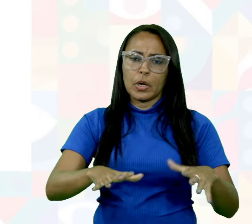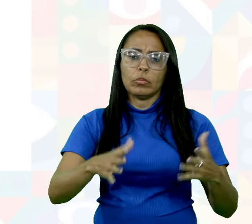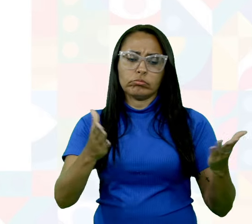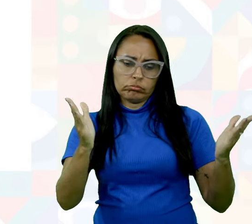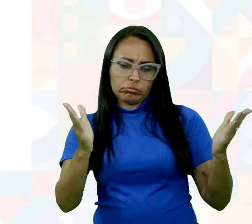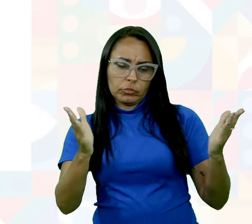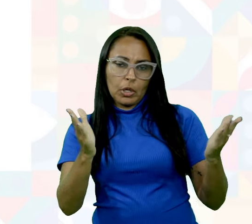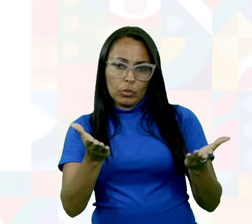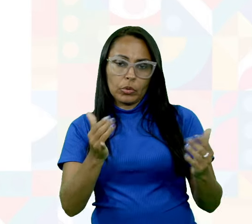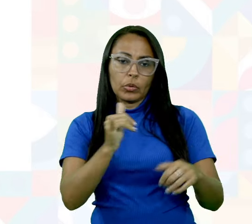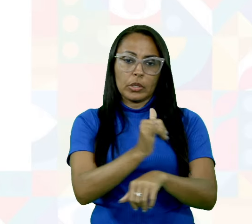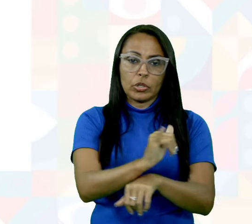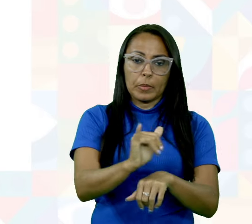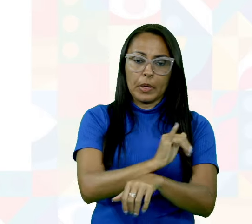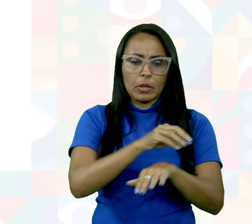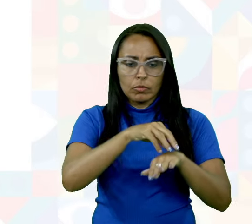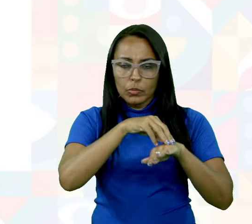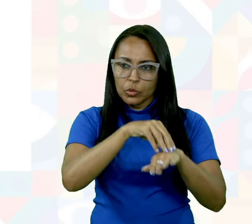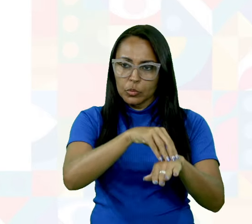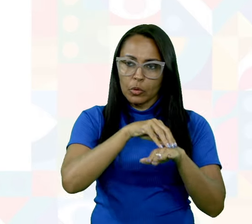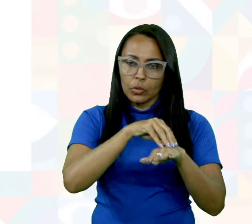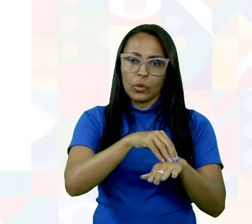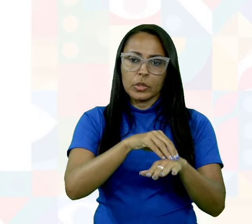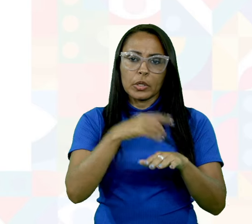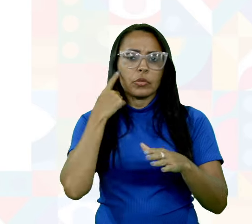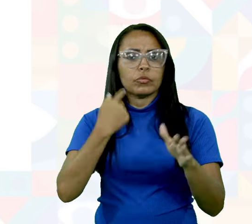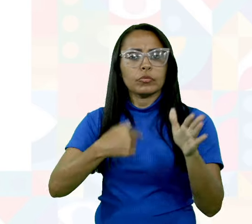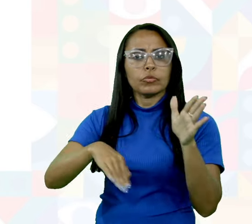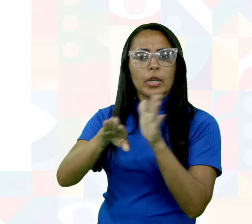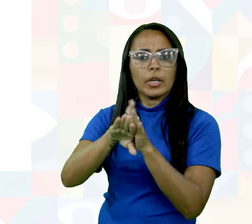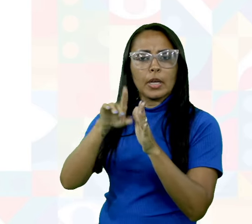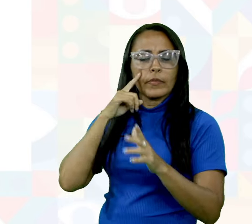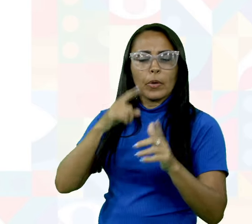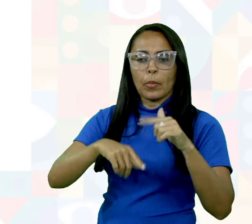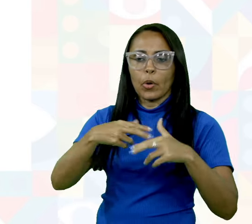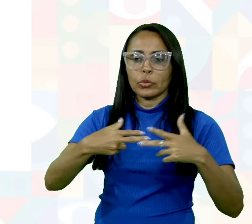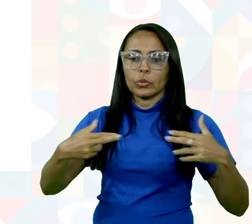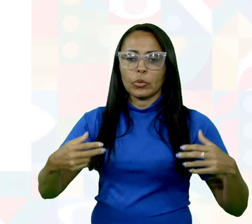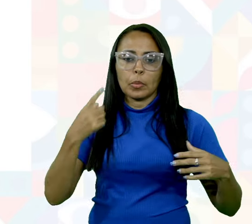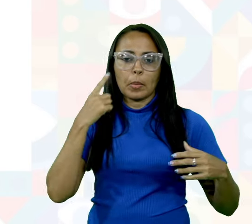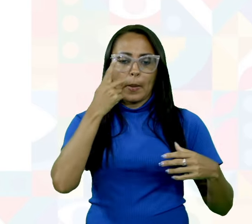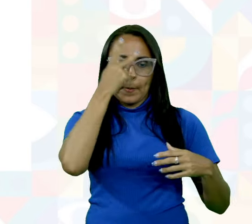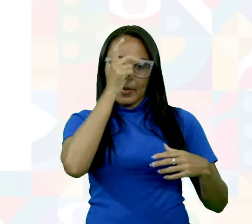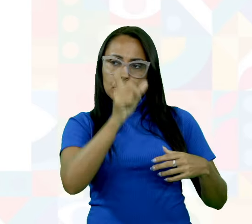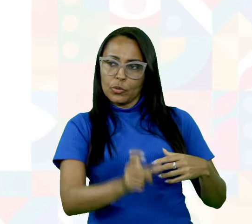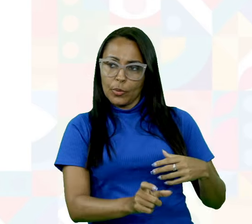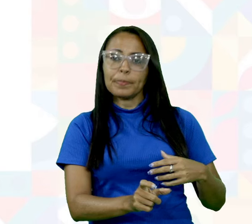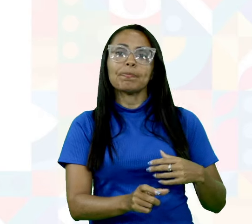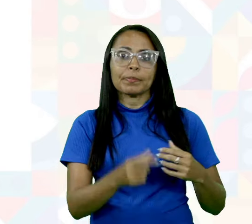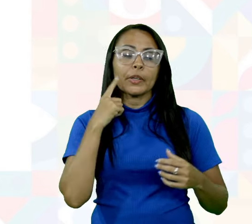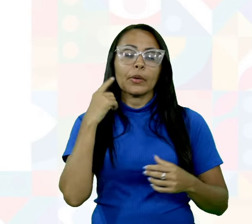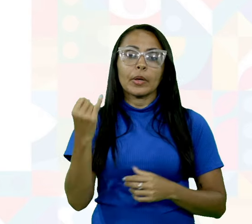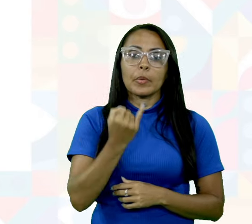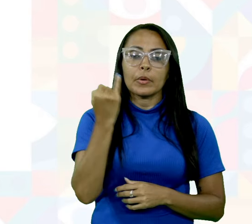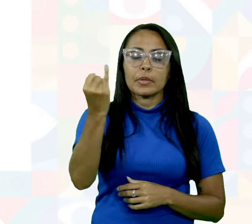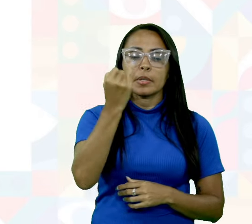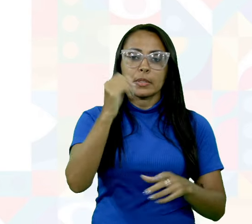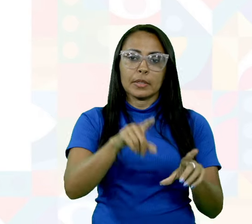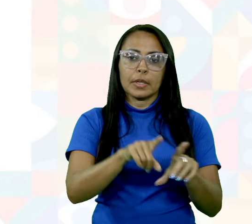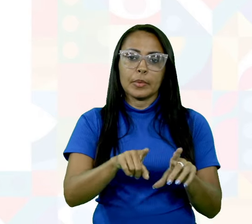de transporte, né, de chegada do produto para o cliente, o consumidor. Mas é importante também fazermos